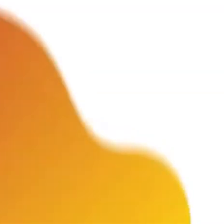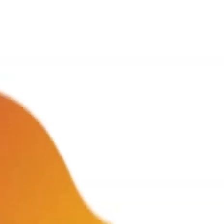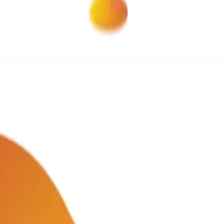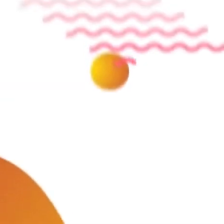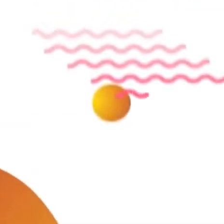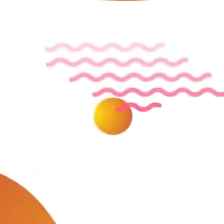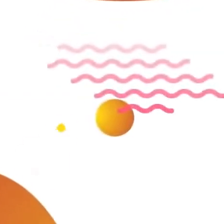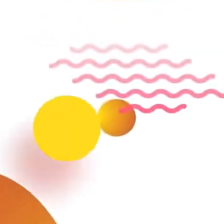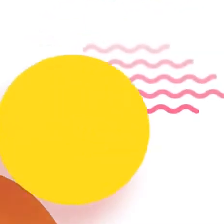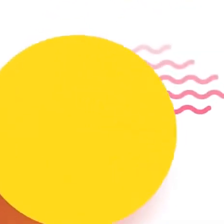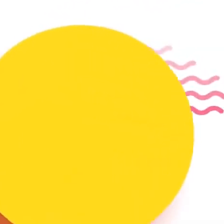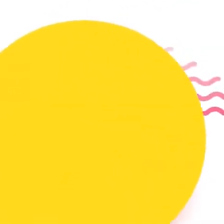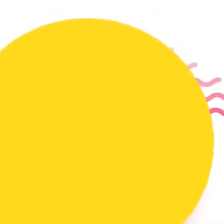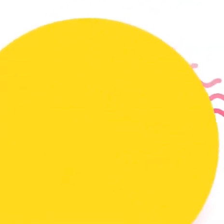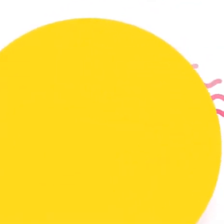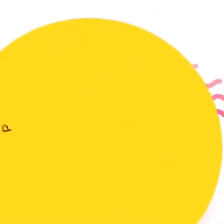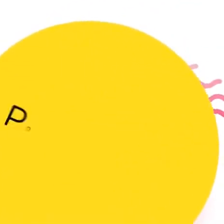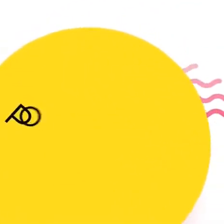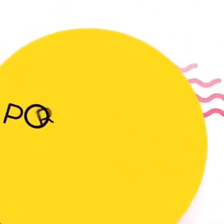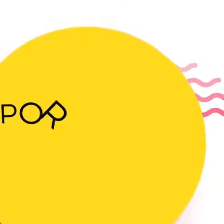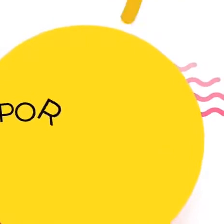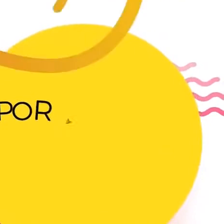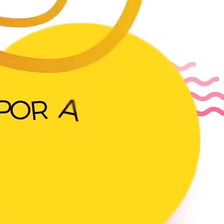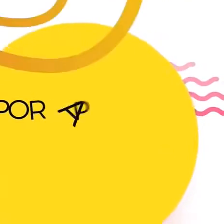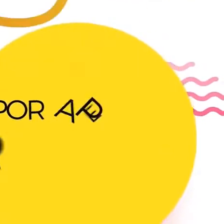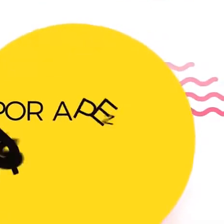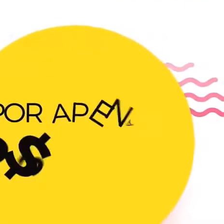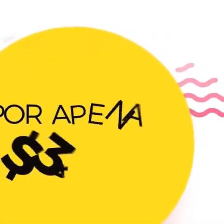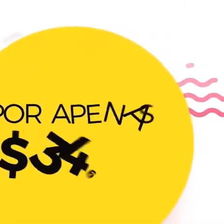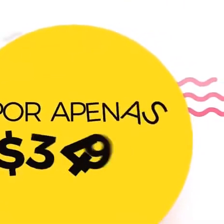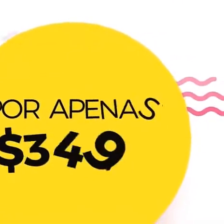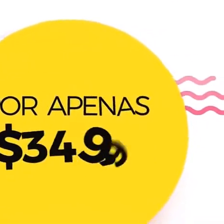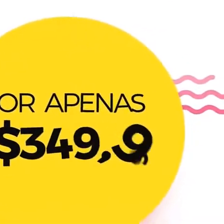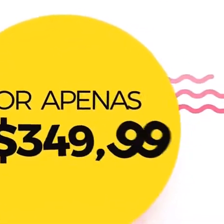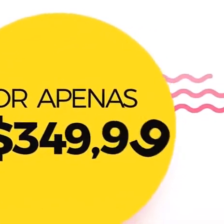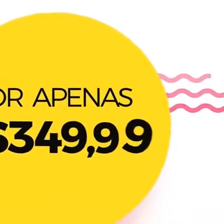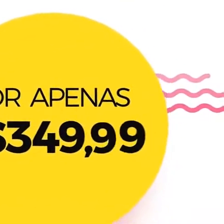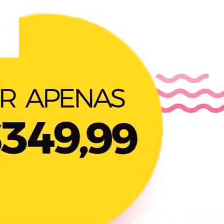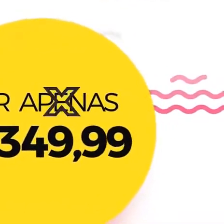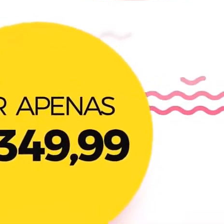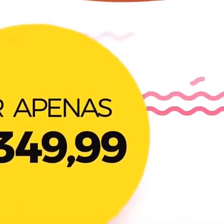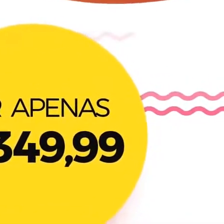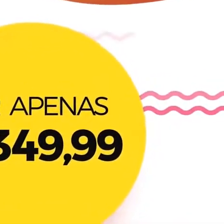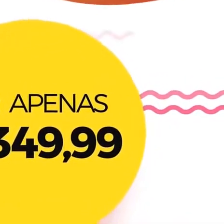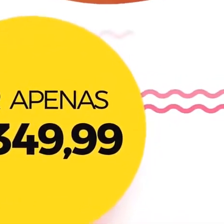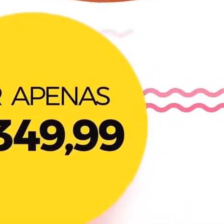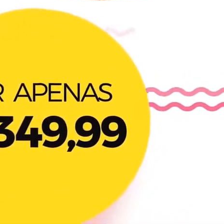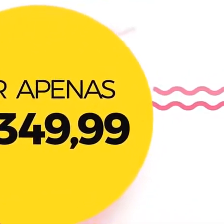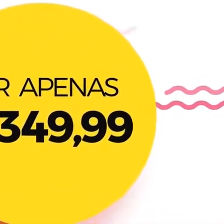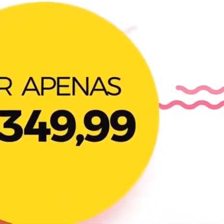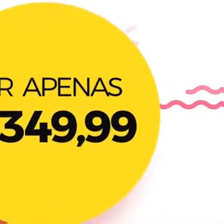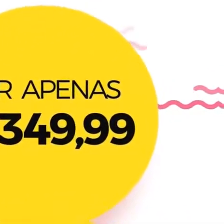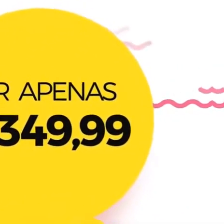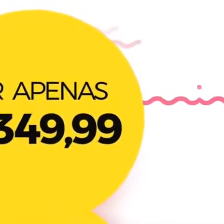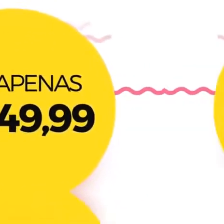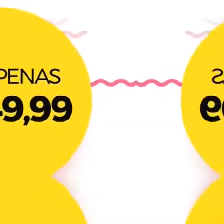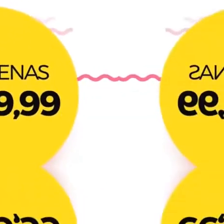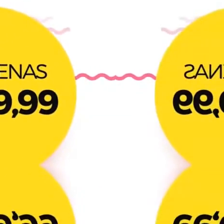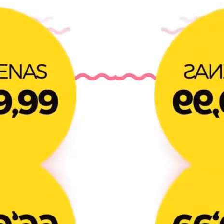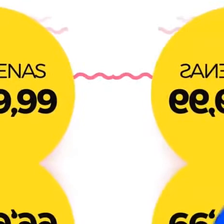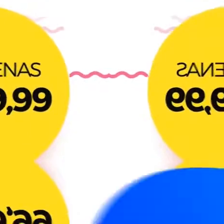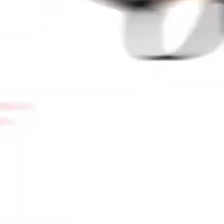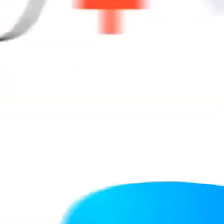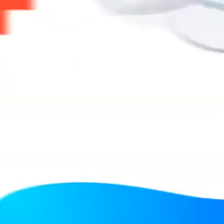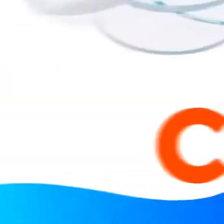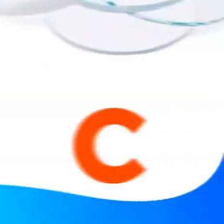No combo 1, você compra sua armação mais lente multifocal antirreflexo por apenas R$